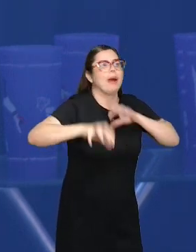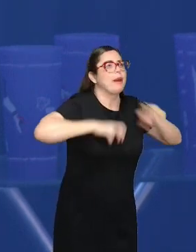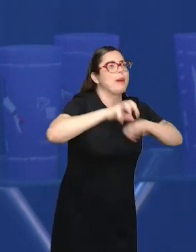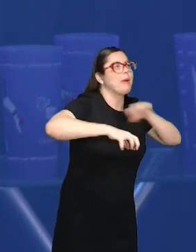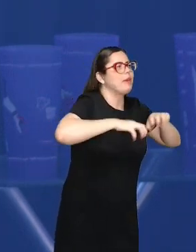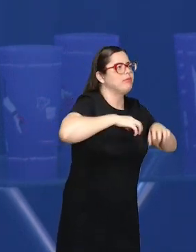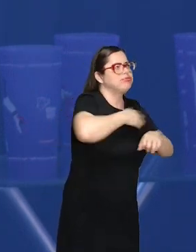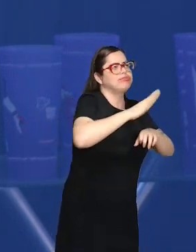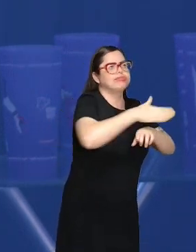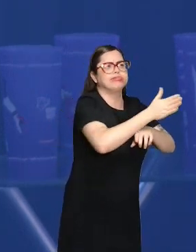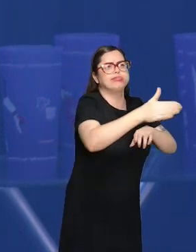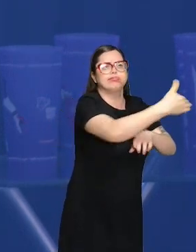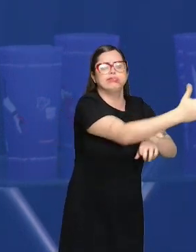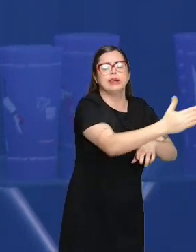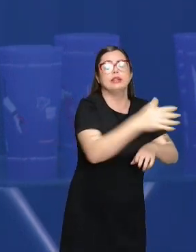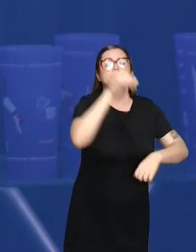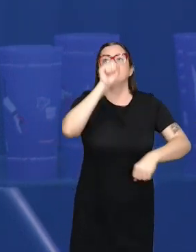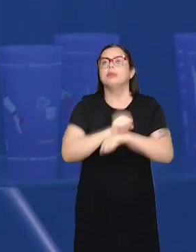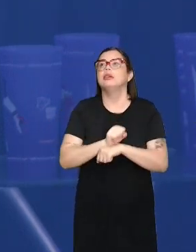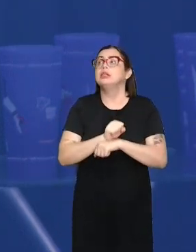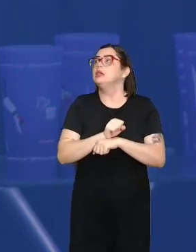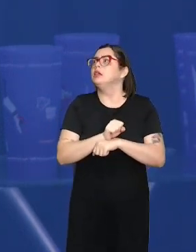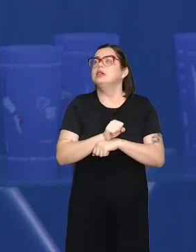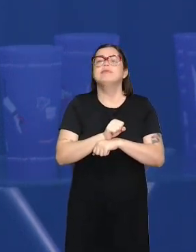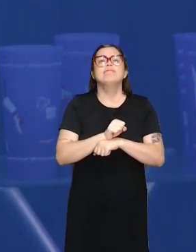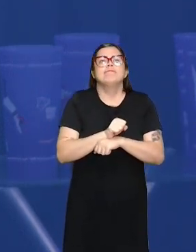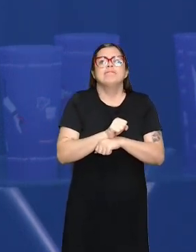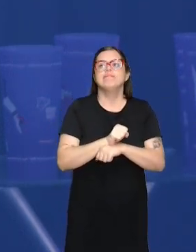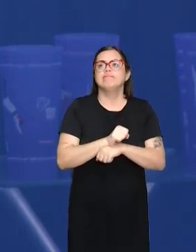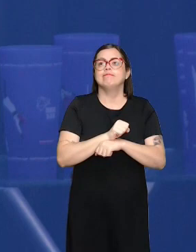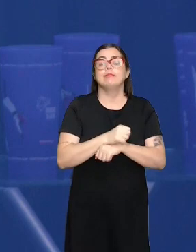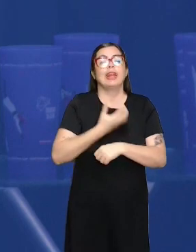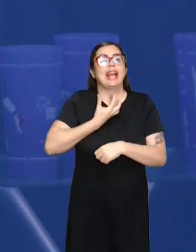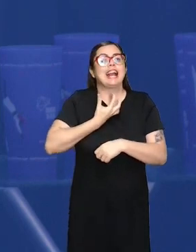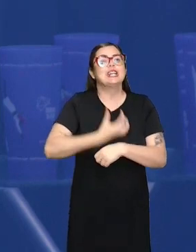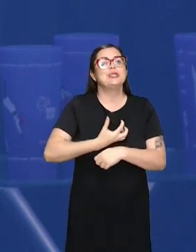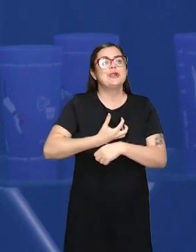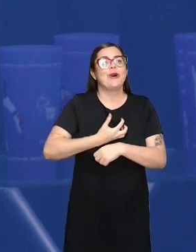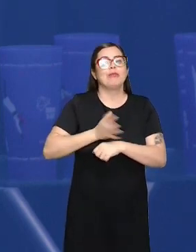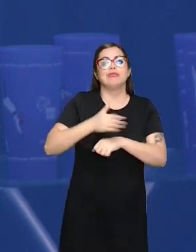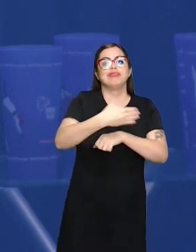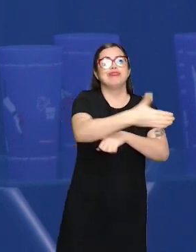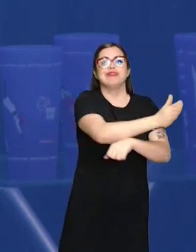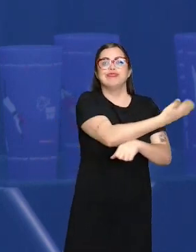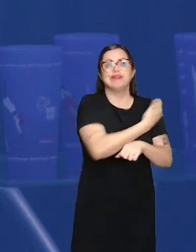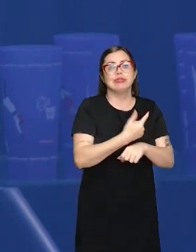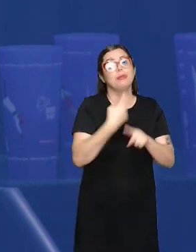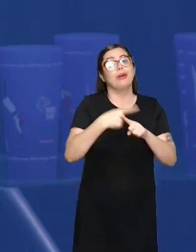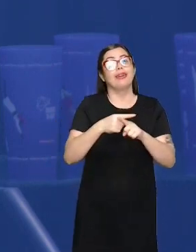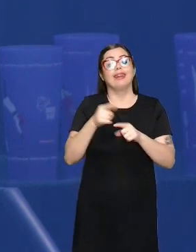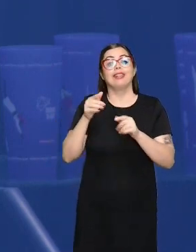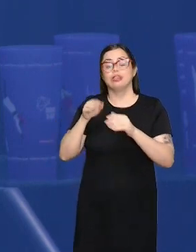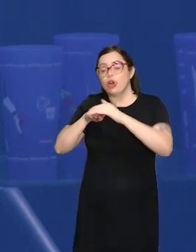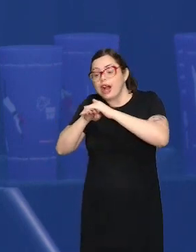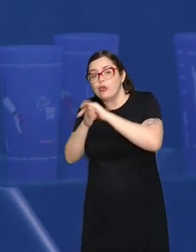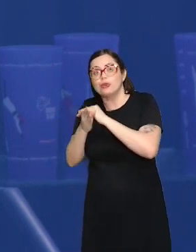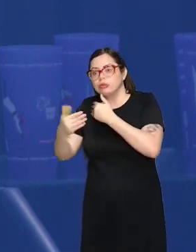né, de entender como nós podemos mudar um pouco esse modelo de interação. Como eu disse, venho falando